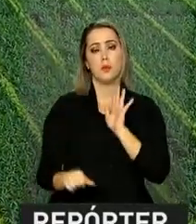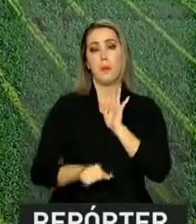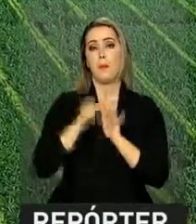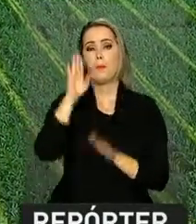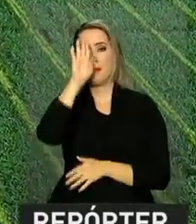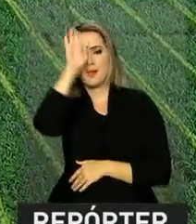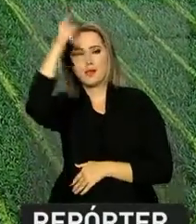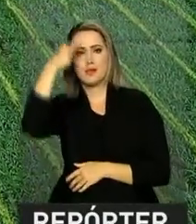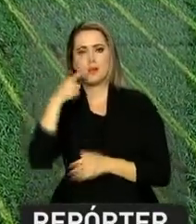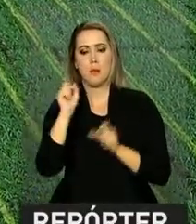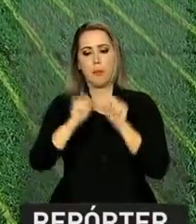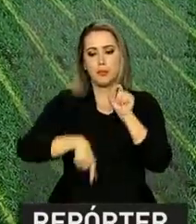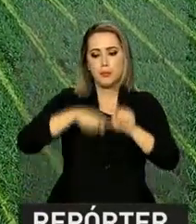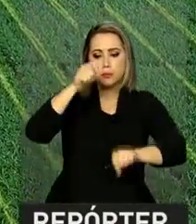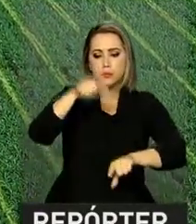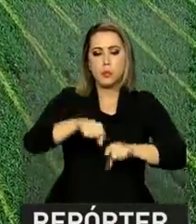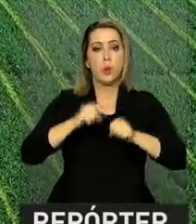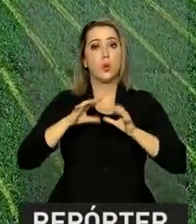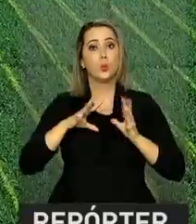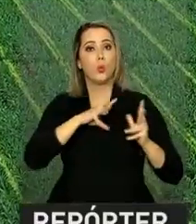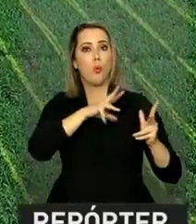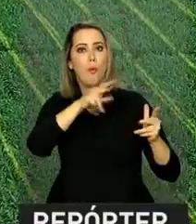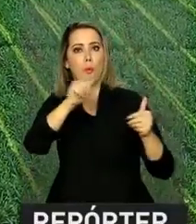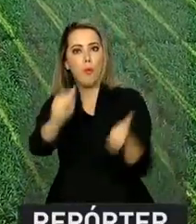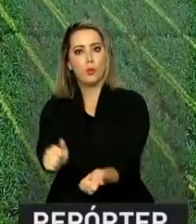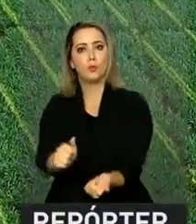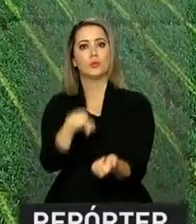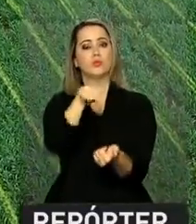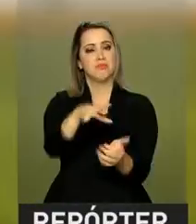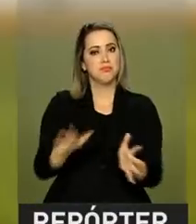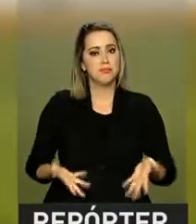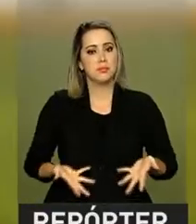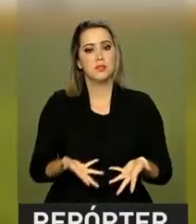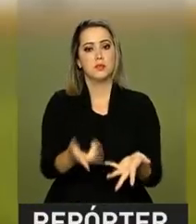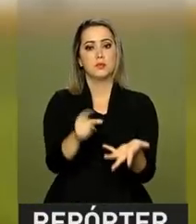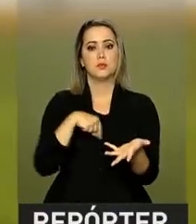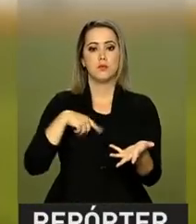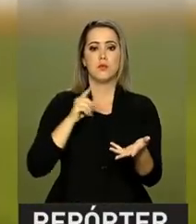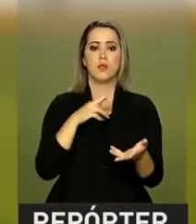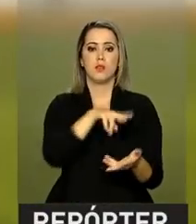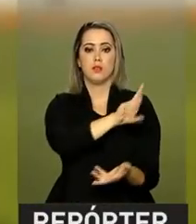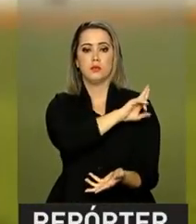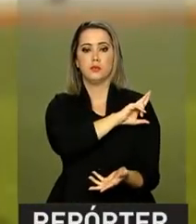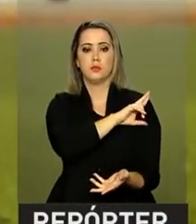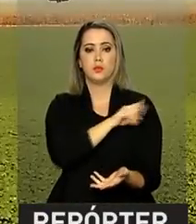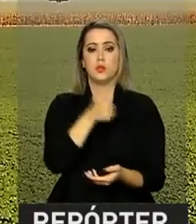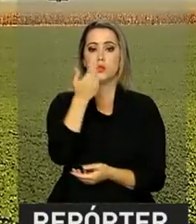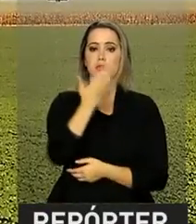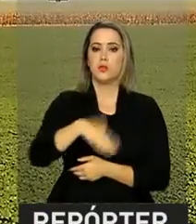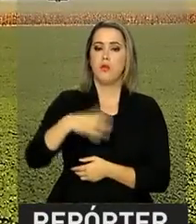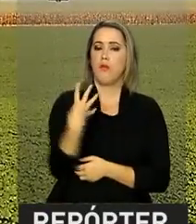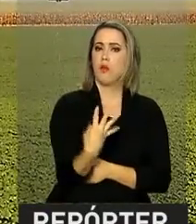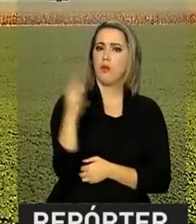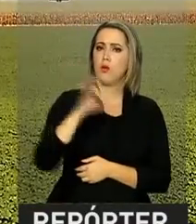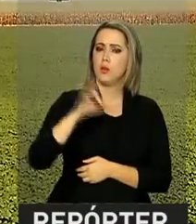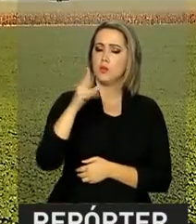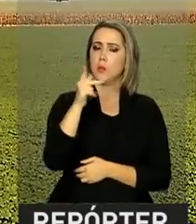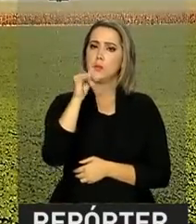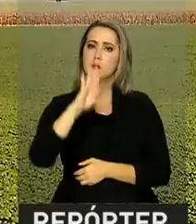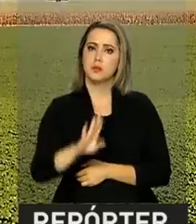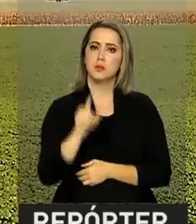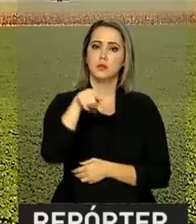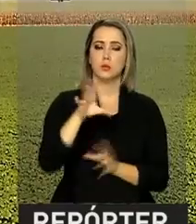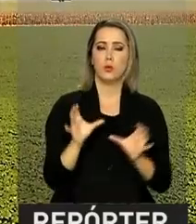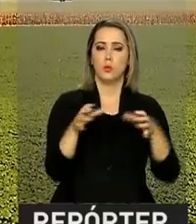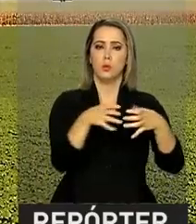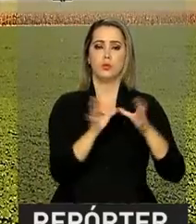principais produtores agrícolas do mundo. Para impulsionar o setor que responde por cerca de um quarto do PIB brasileiro, conjunto